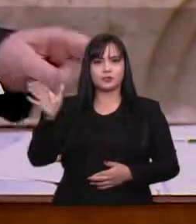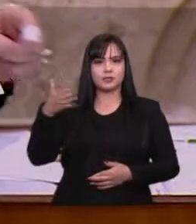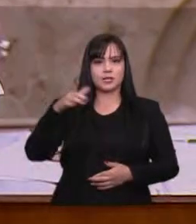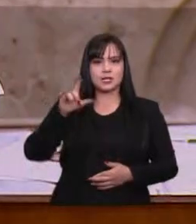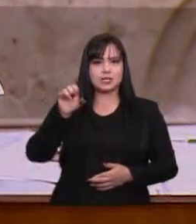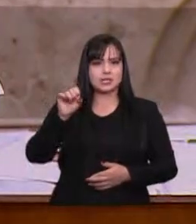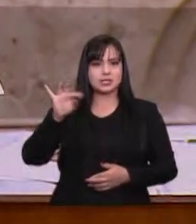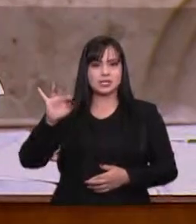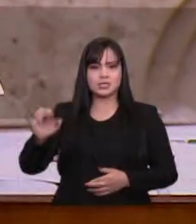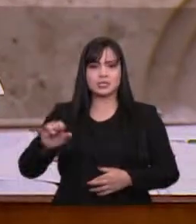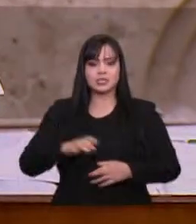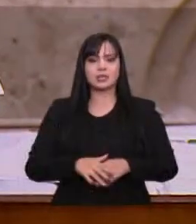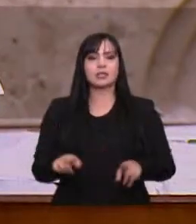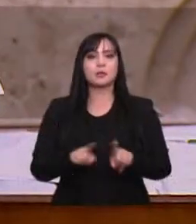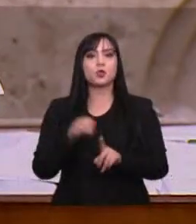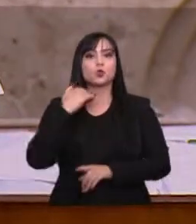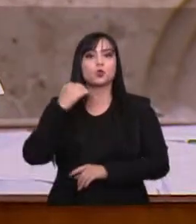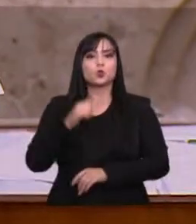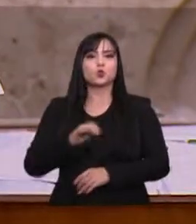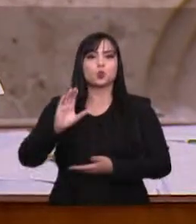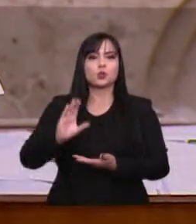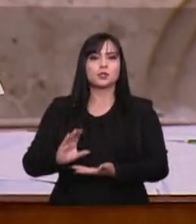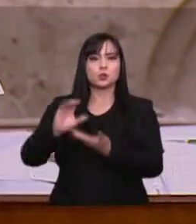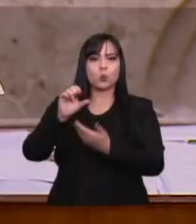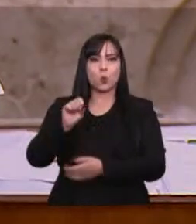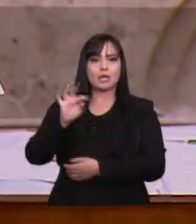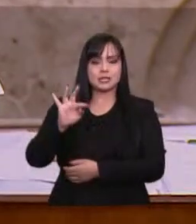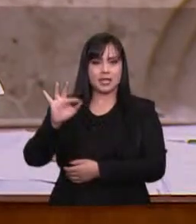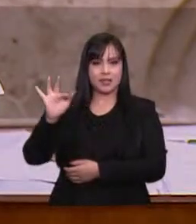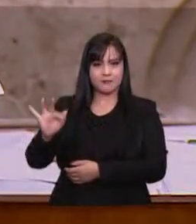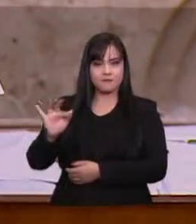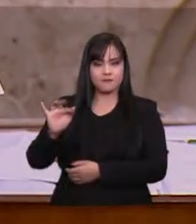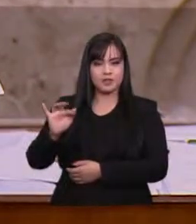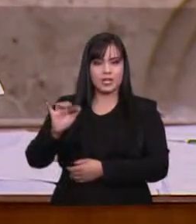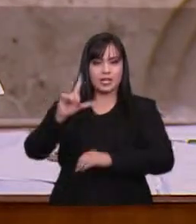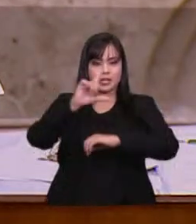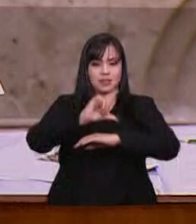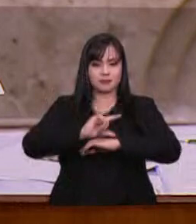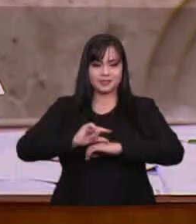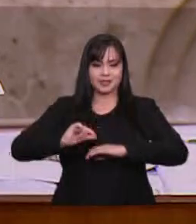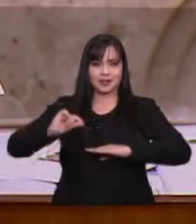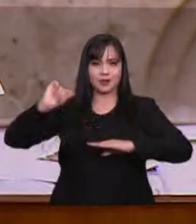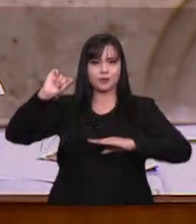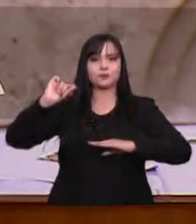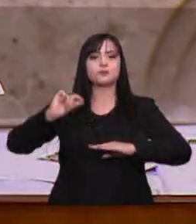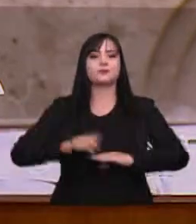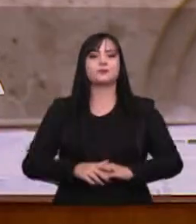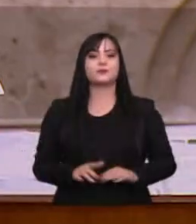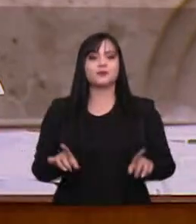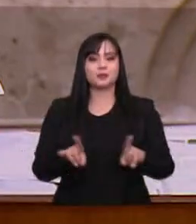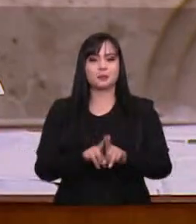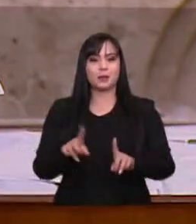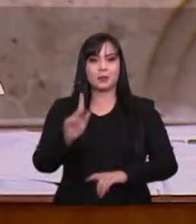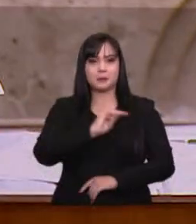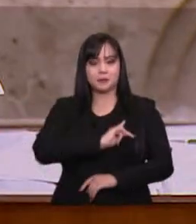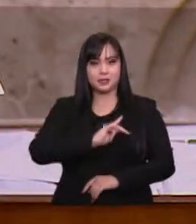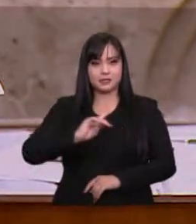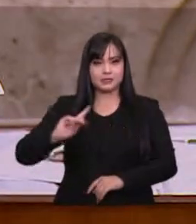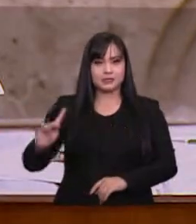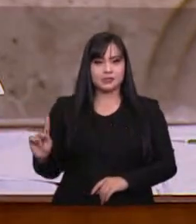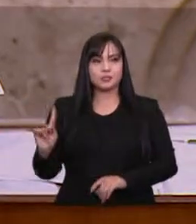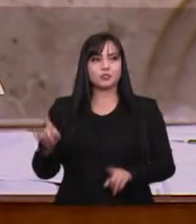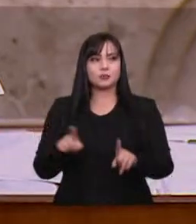com ainda o juiz Conselheiro do Supremo Tribunal de Justiça da guiné-bissau e com a presidente